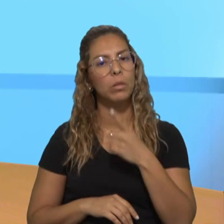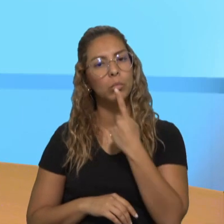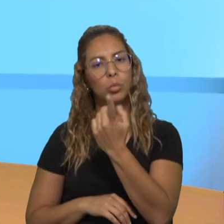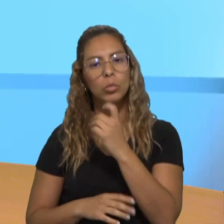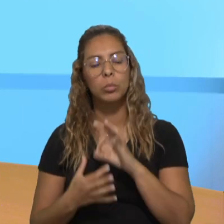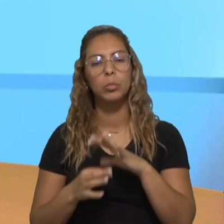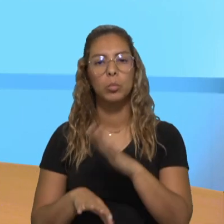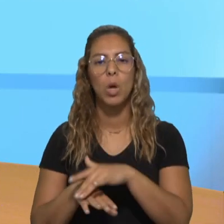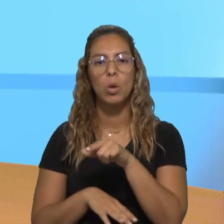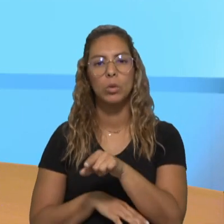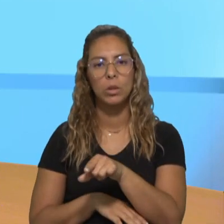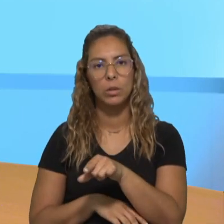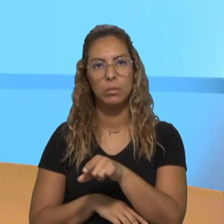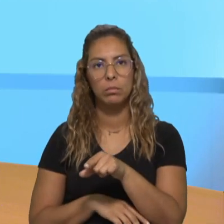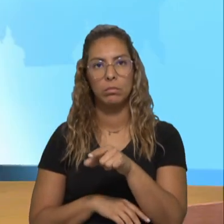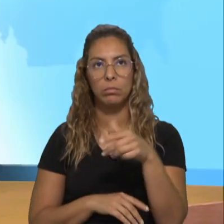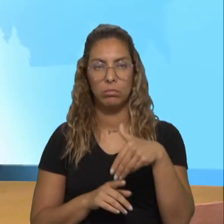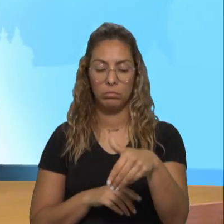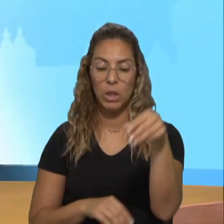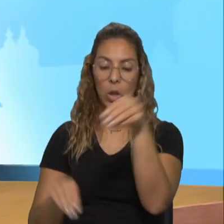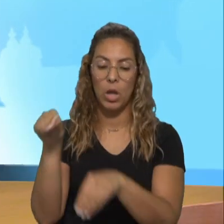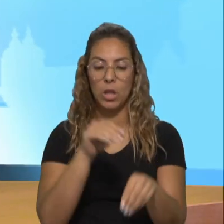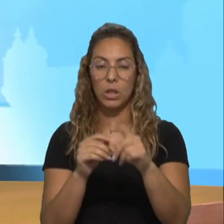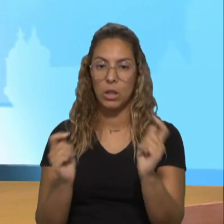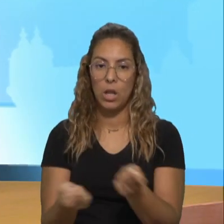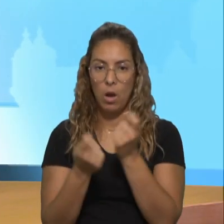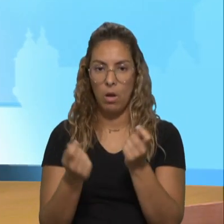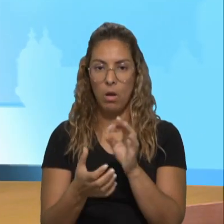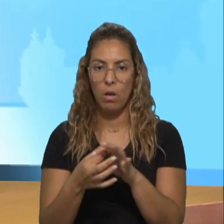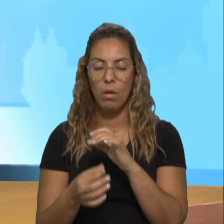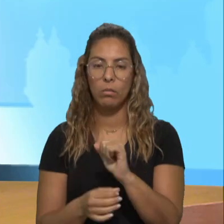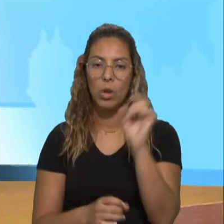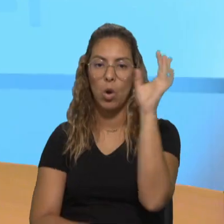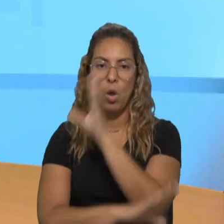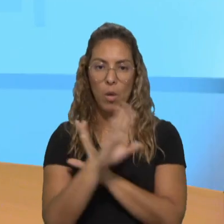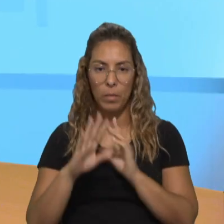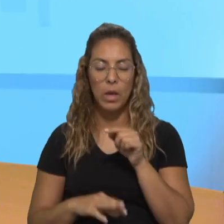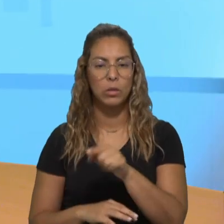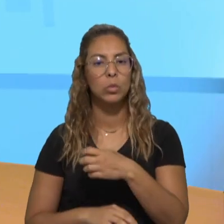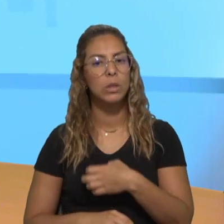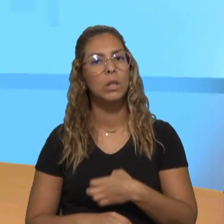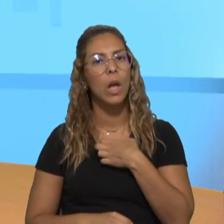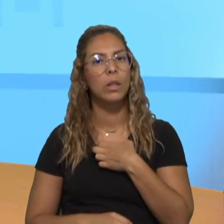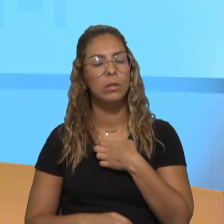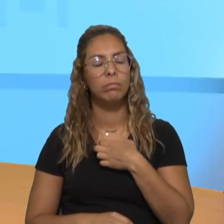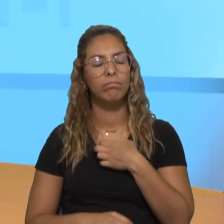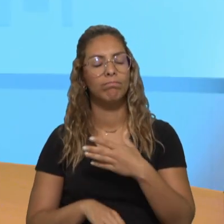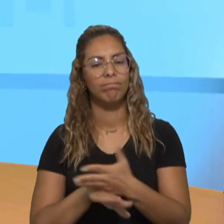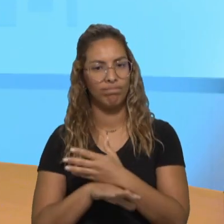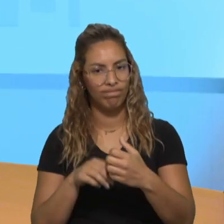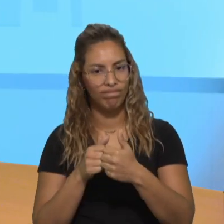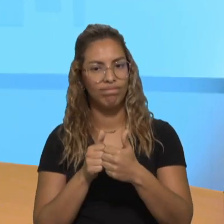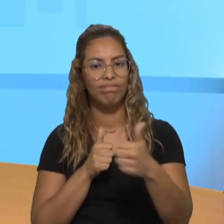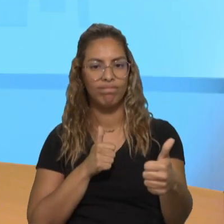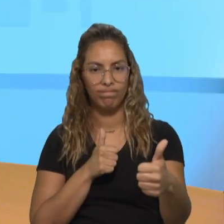com estas próximas eleições europeias, porque se sente um desfazamento entre aquilo que